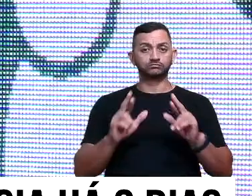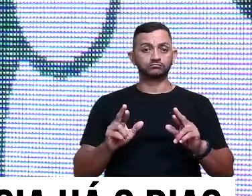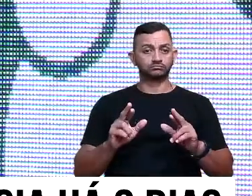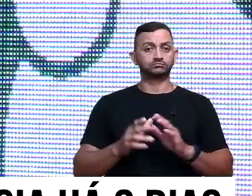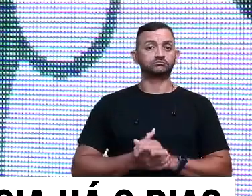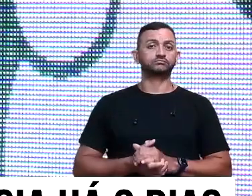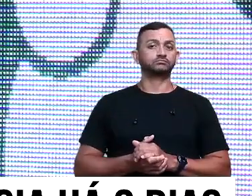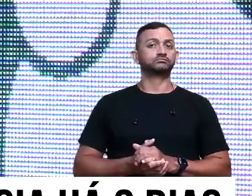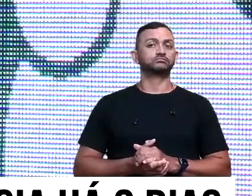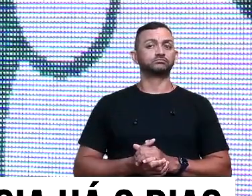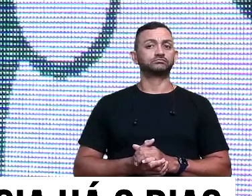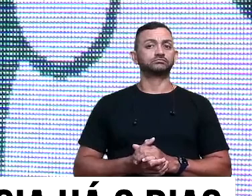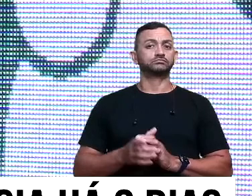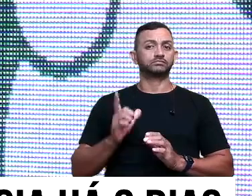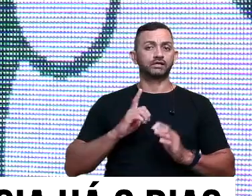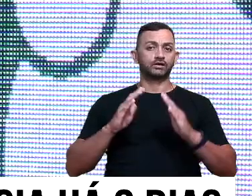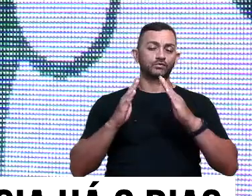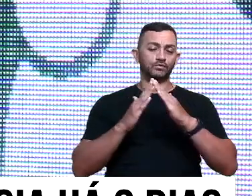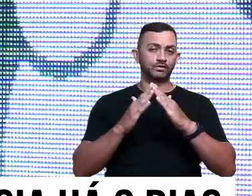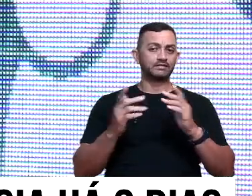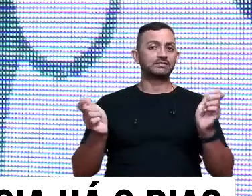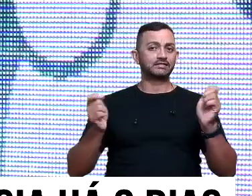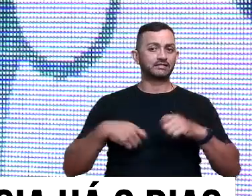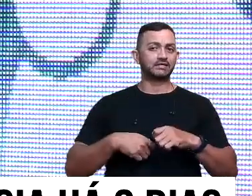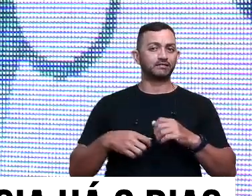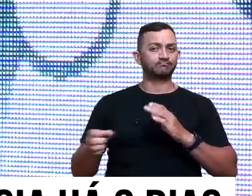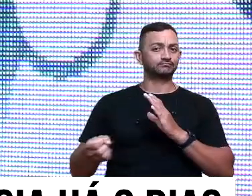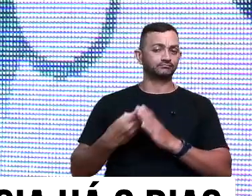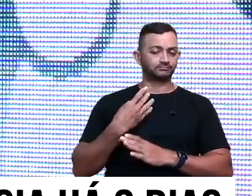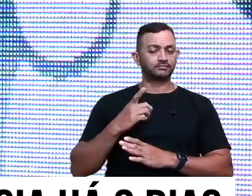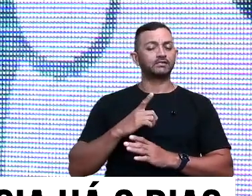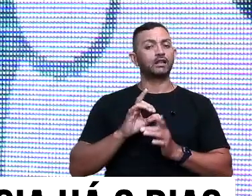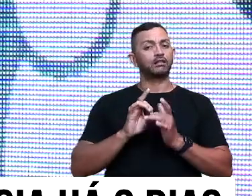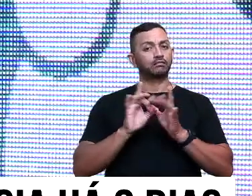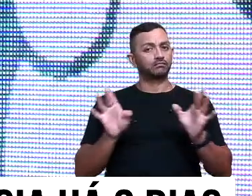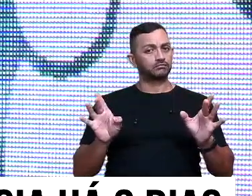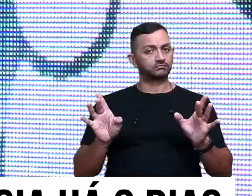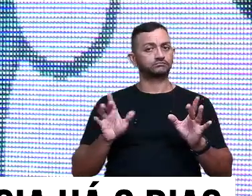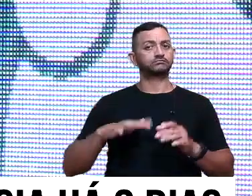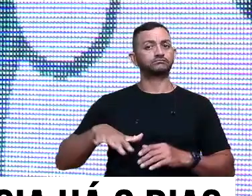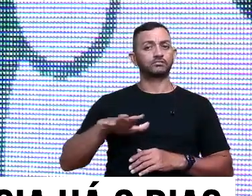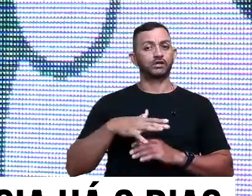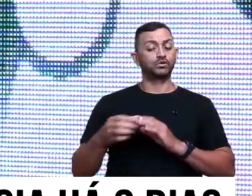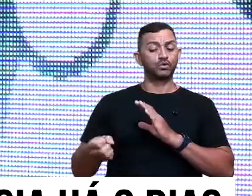nenhuma solução, como foi o caso dessa moradora, pode mandar para a gente, estamos